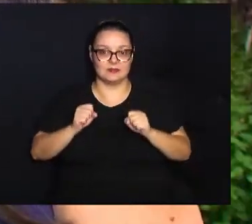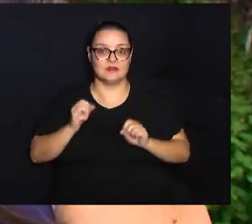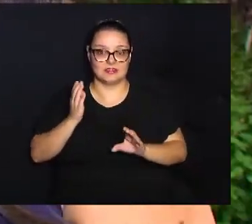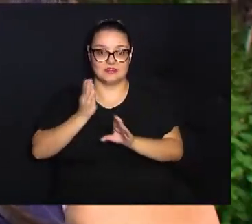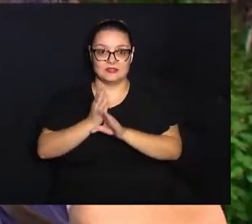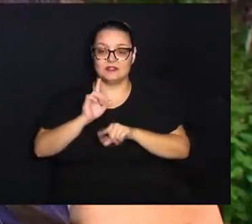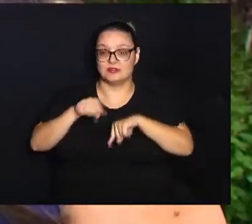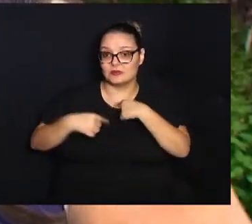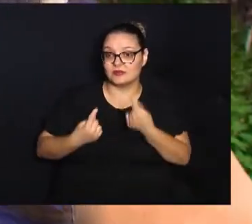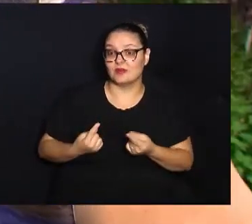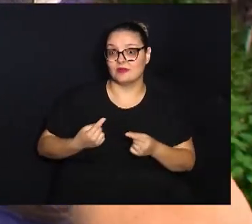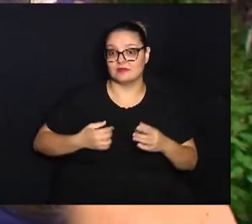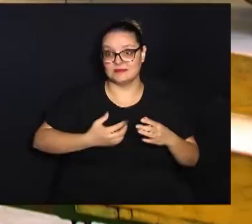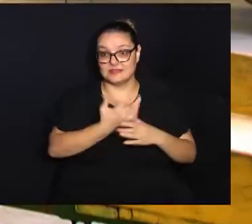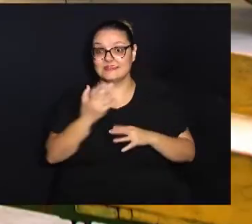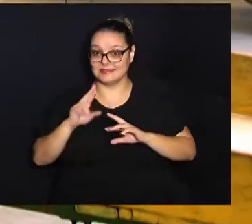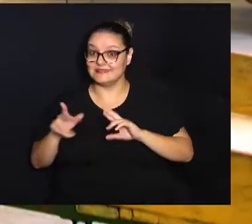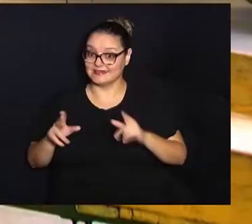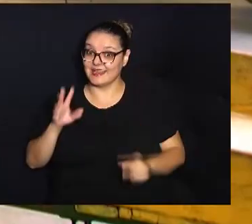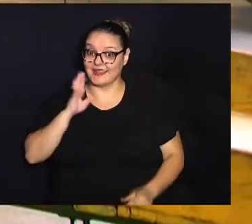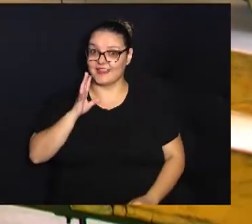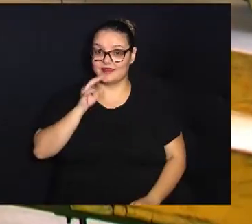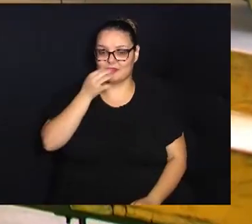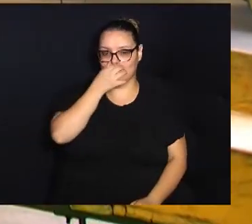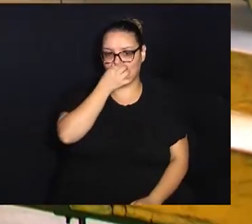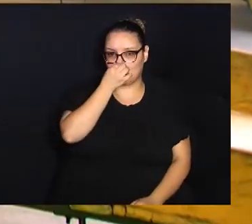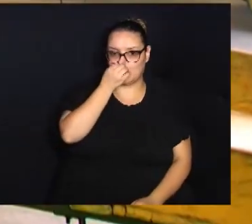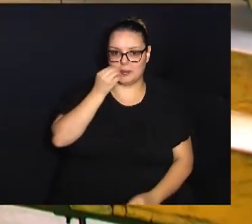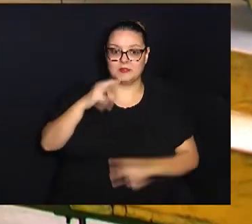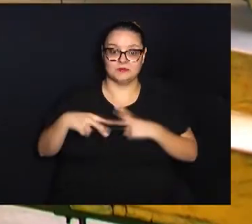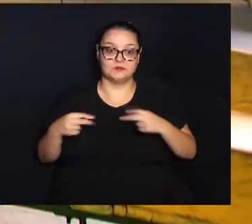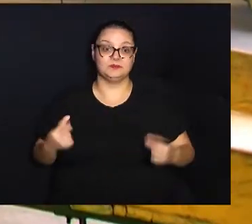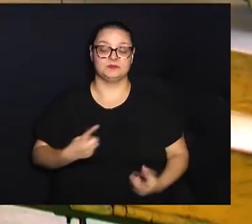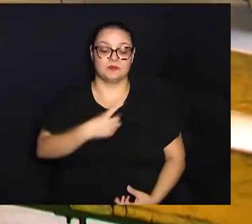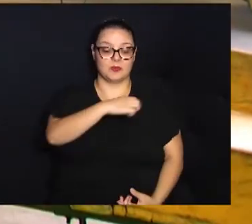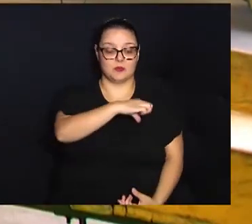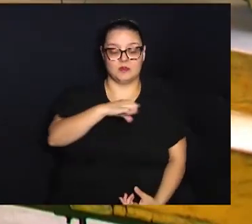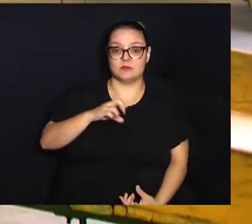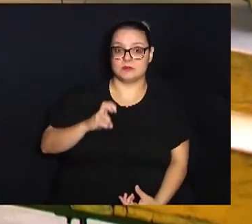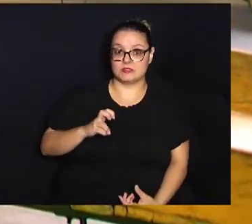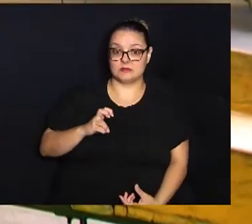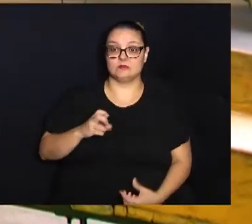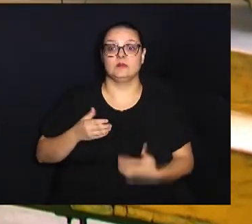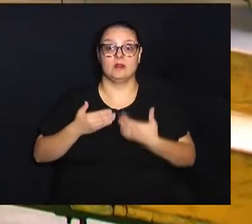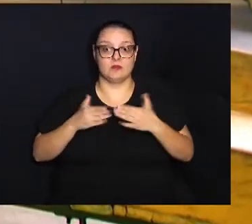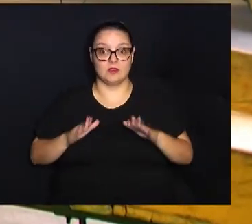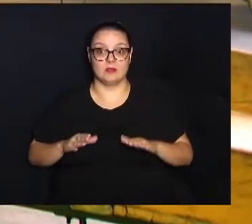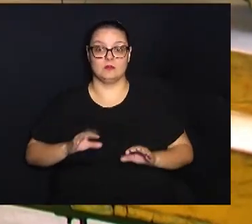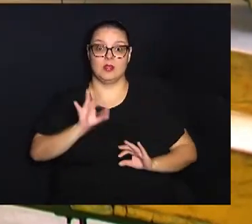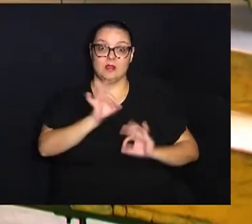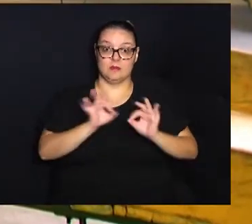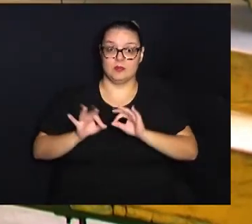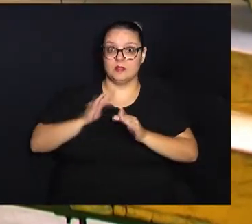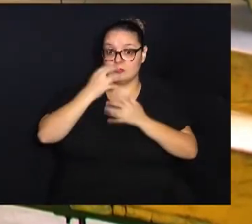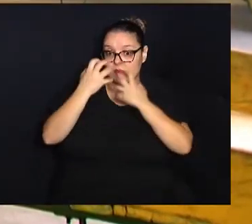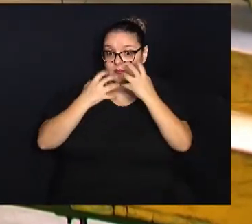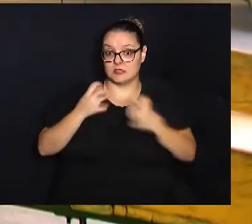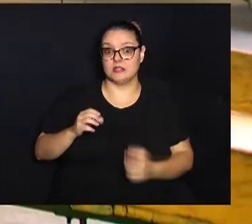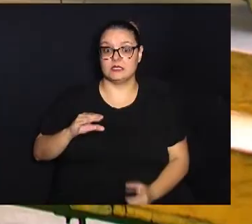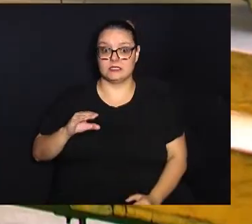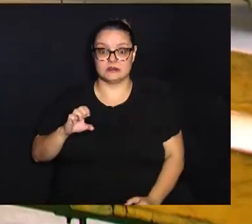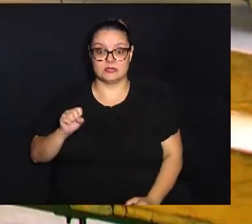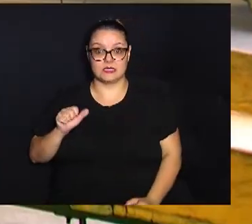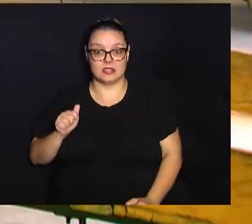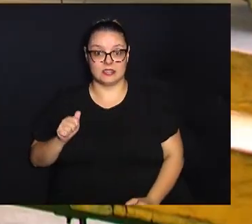novas plantas diferentes, assim. Inaugurado em 95, o mercado de flores, plantas ornamentais e acessórios da Ceasa